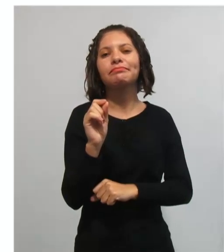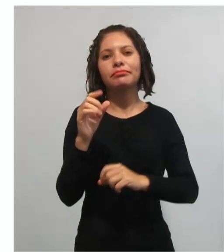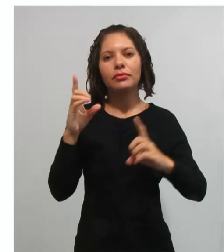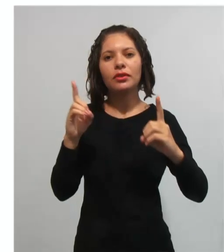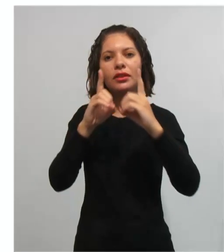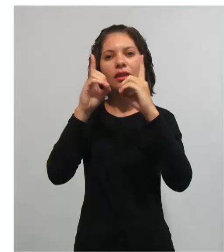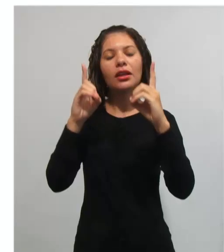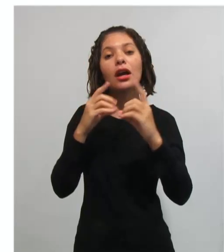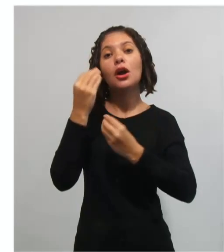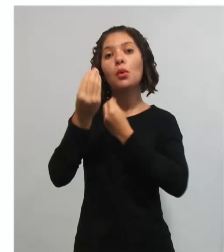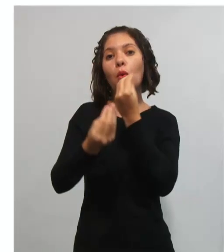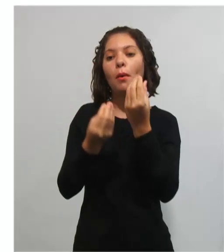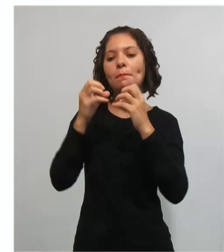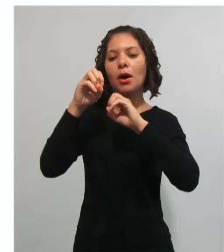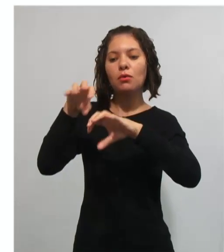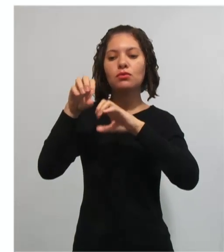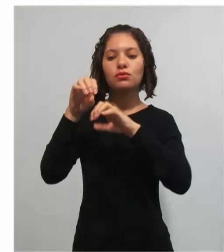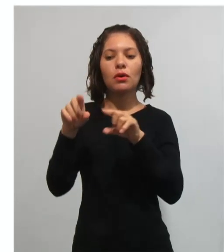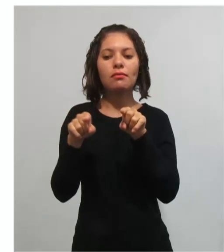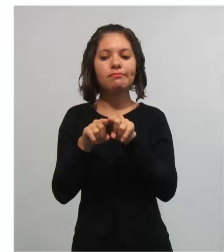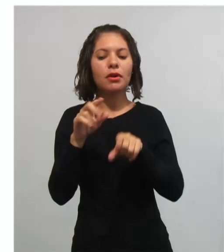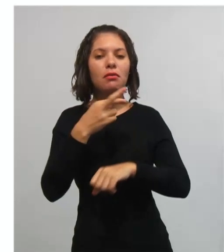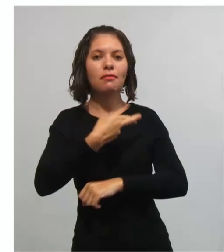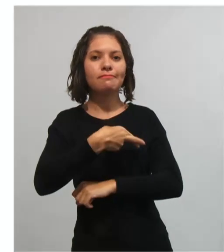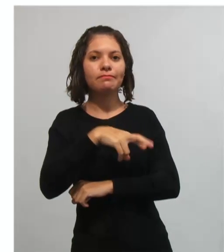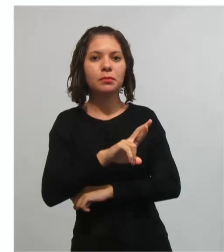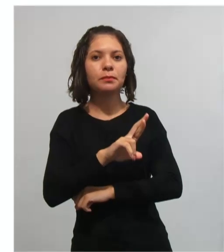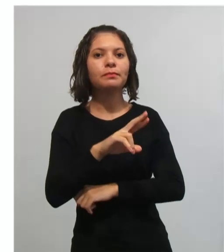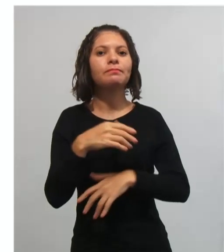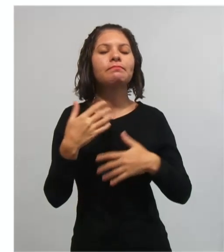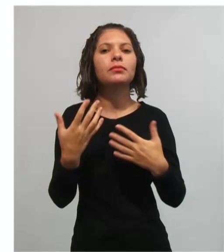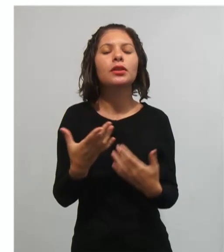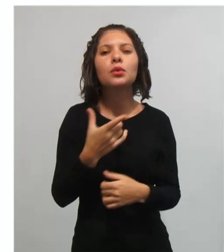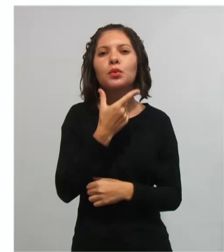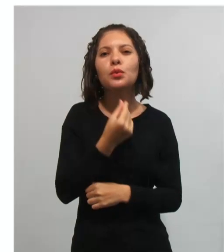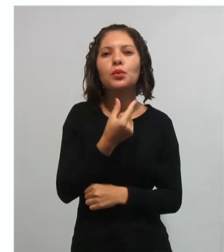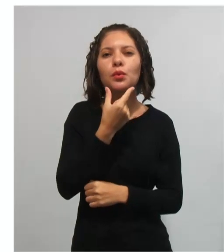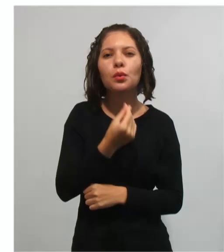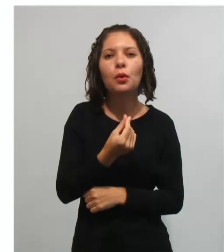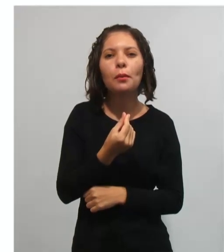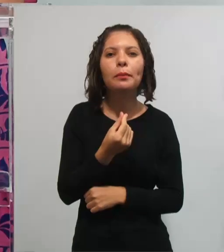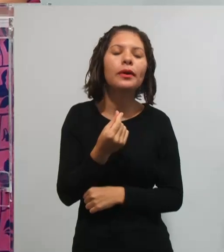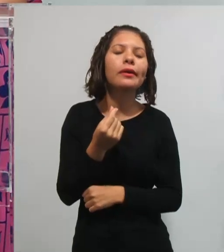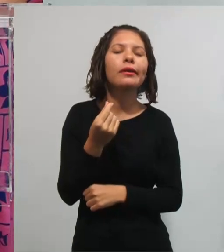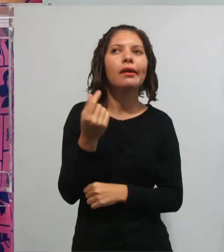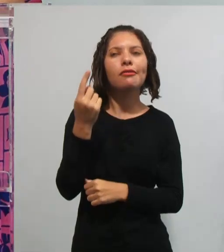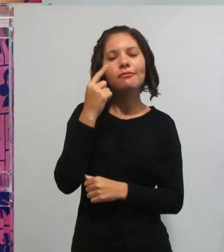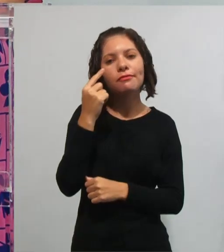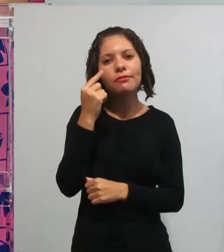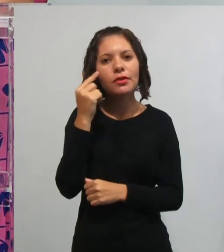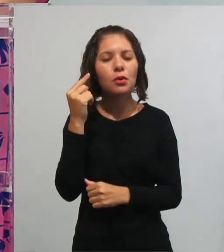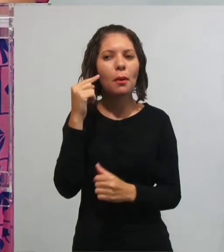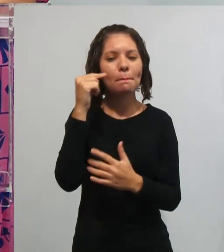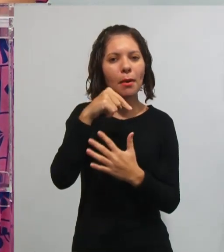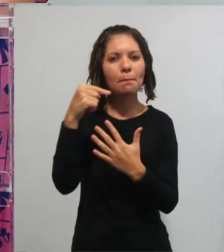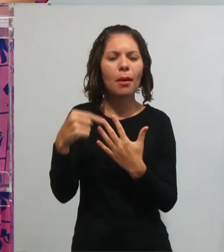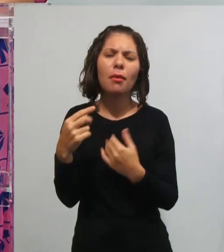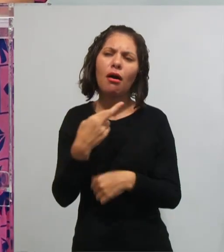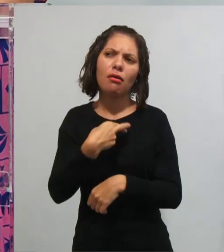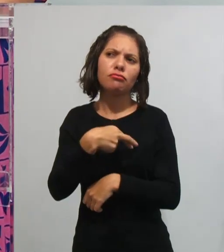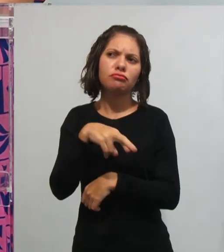individual. Claro que prescrito dentro dos postulados da pedagogia tradicional. A gente vai conhecer bastante hoje sobre essa